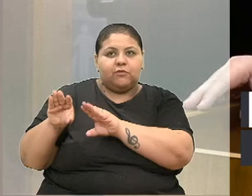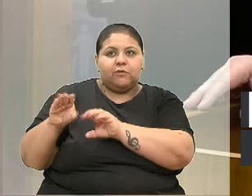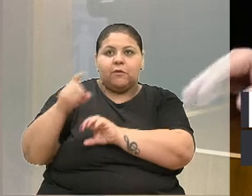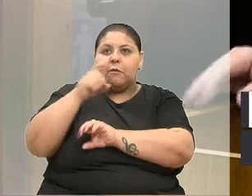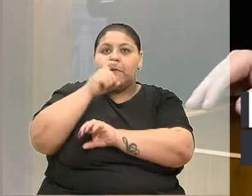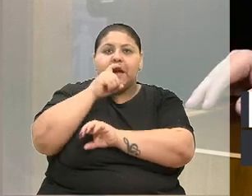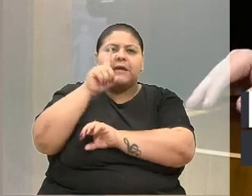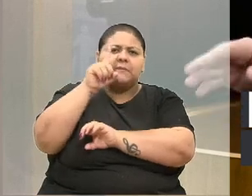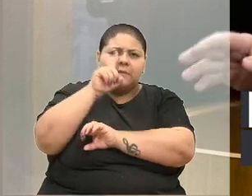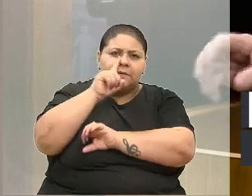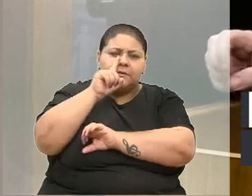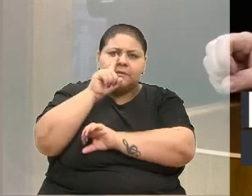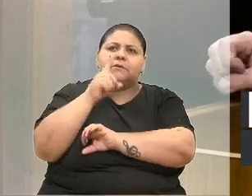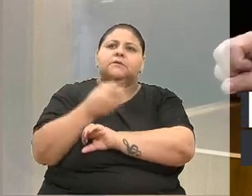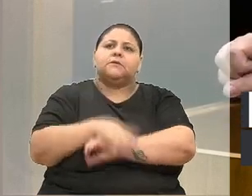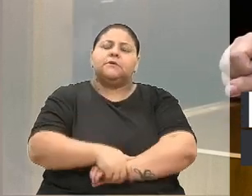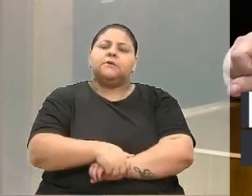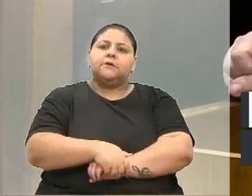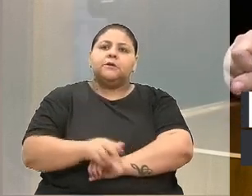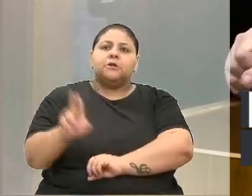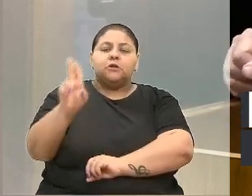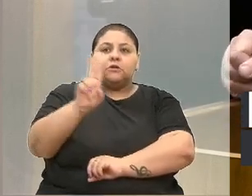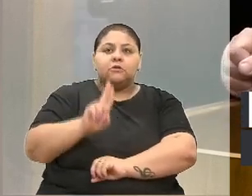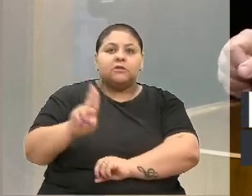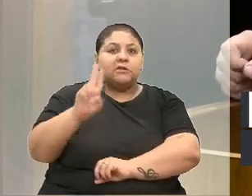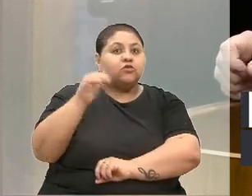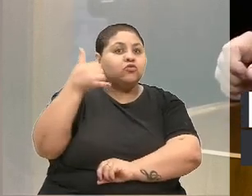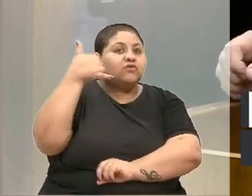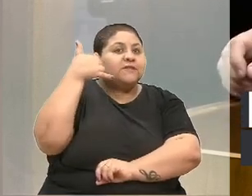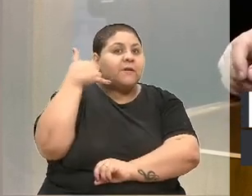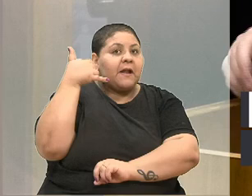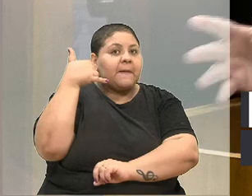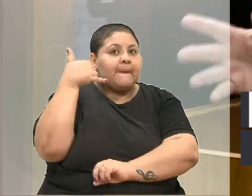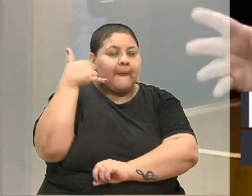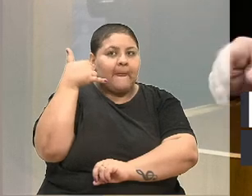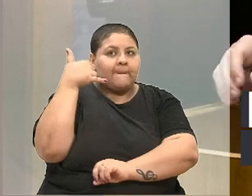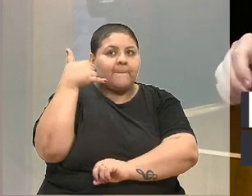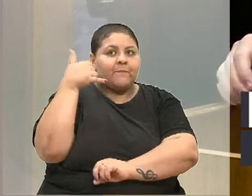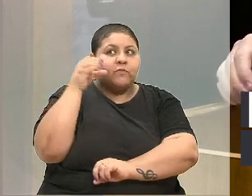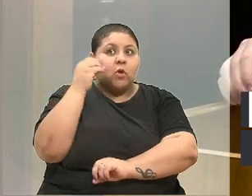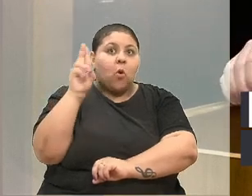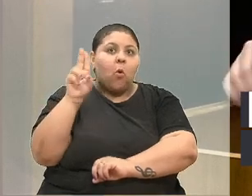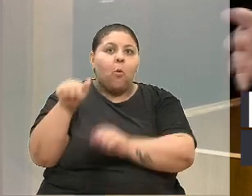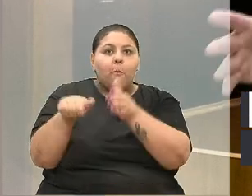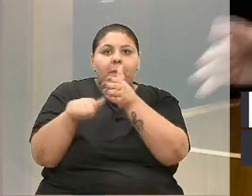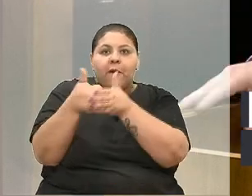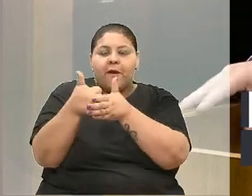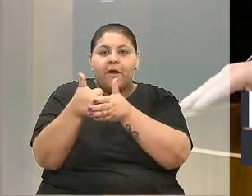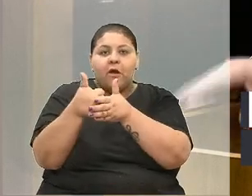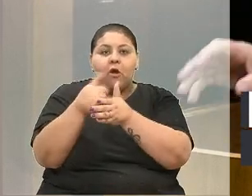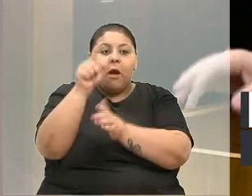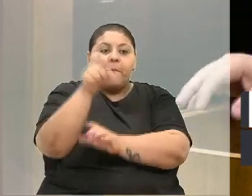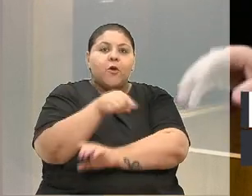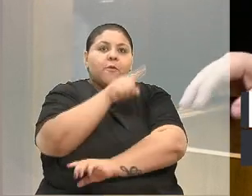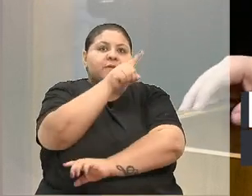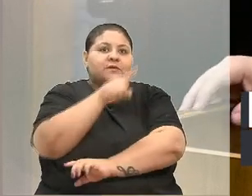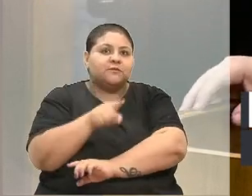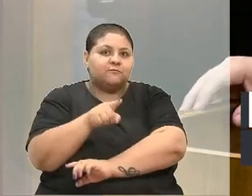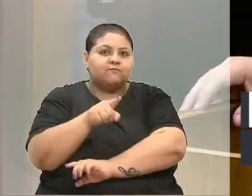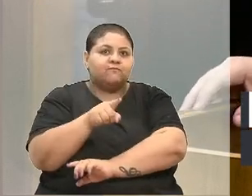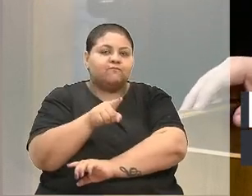pais também, que é o uso dos celulares, ou melhor, a proibição